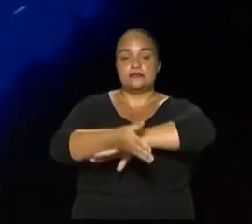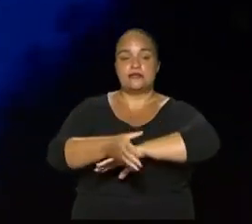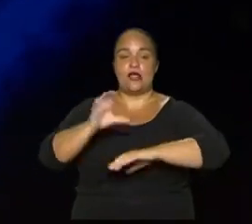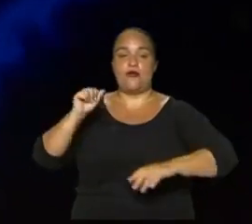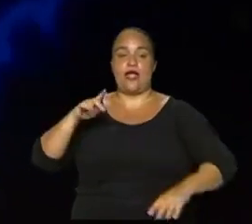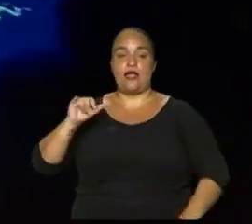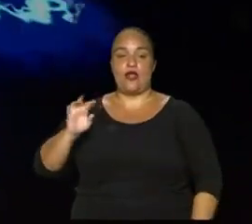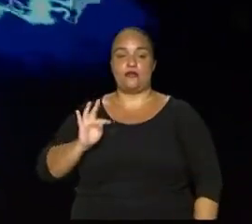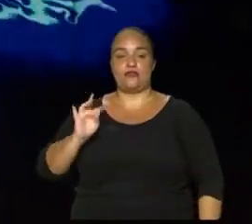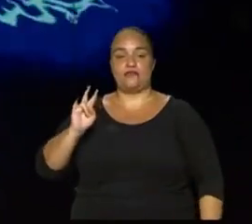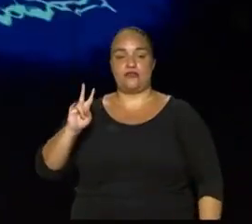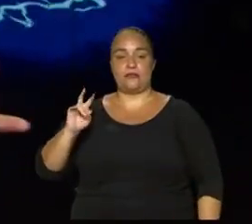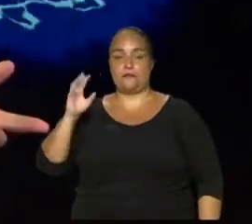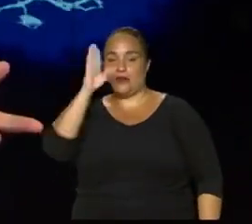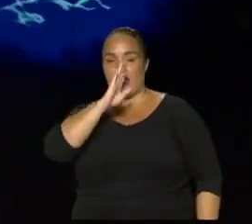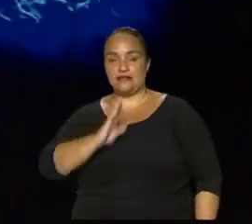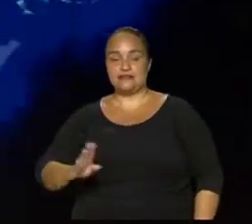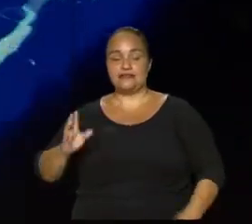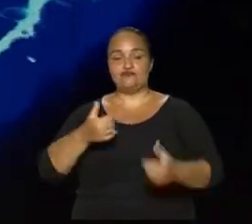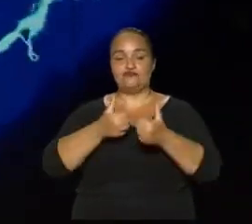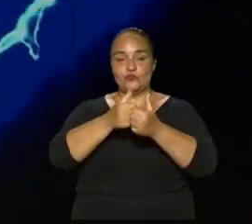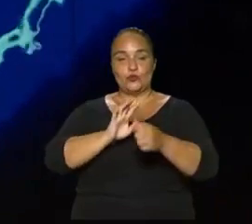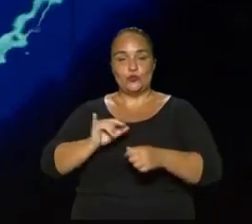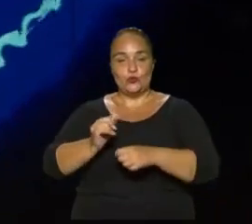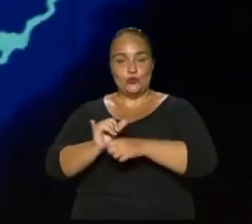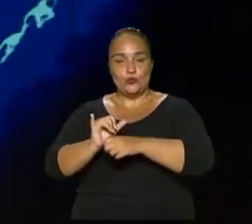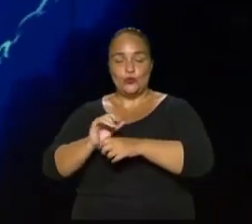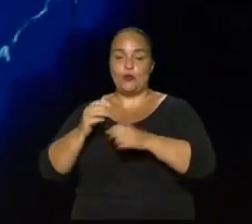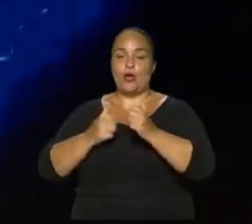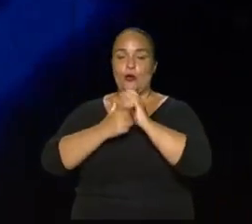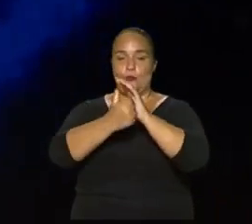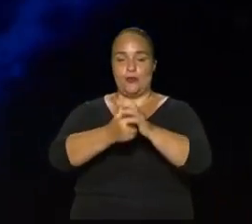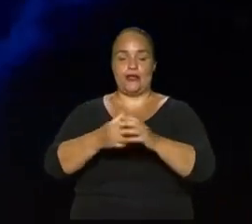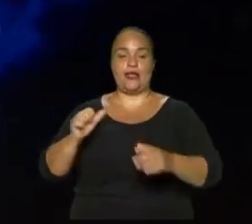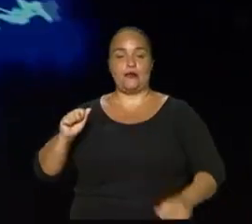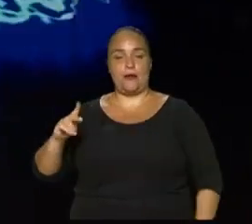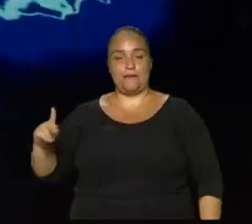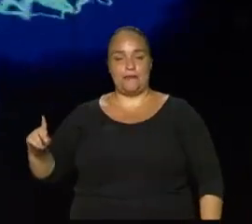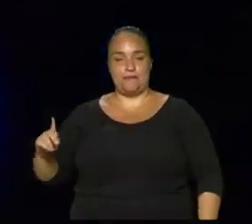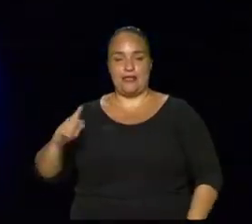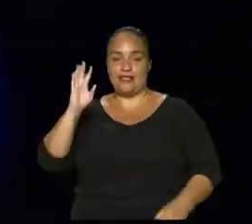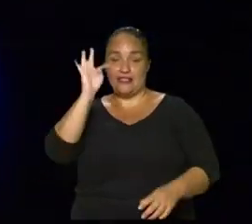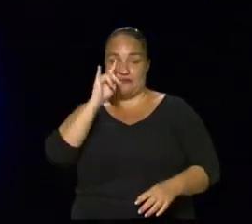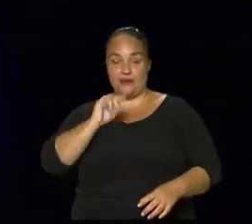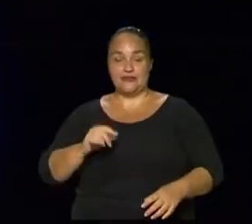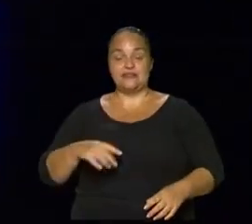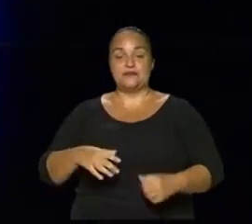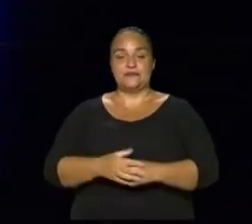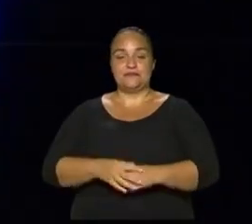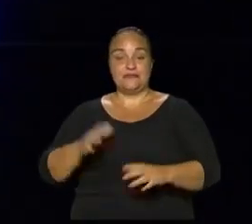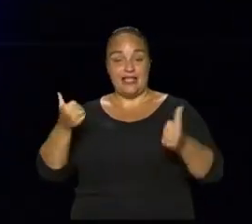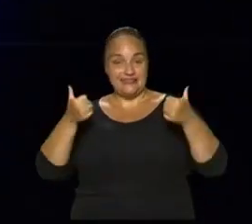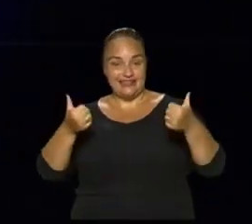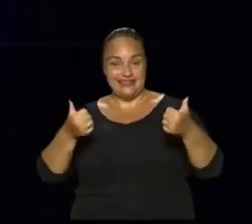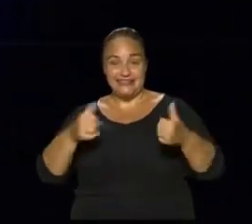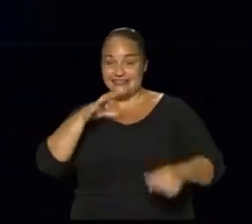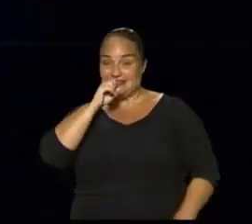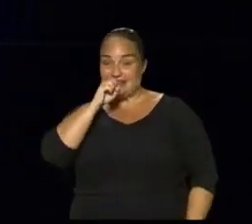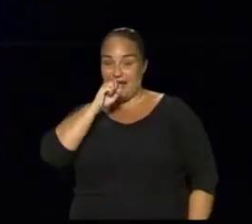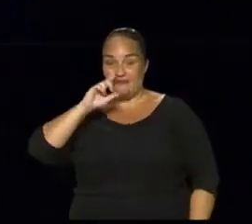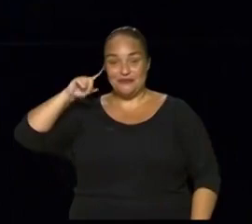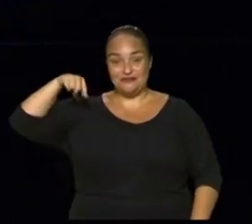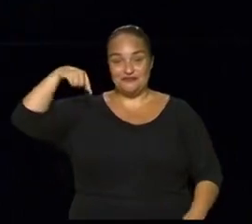TV Brasil no YouTube ou acompanhar tudo pelo aplicativo TV Brasil Play. É isso aí, pessoal. Sábado que vem